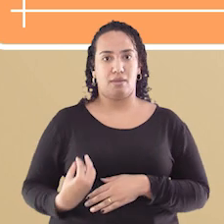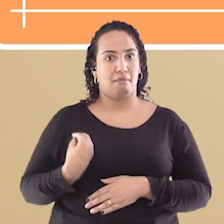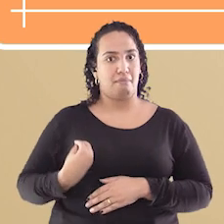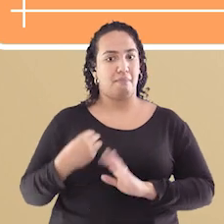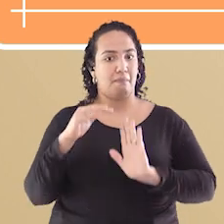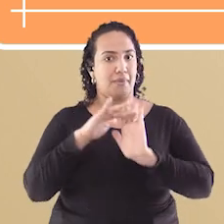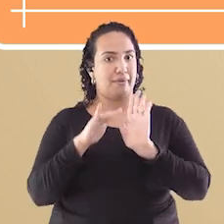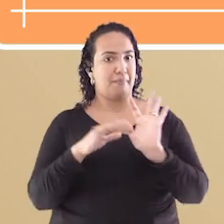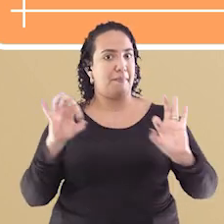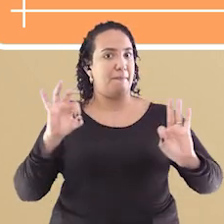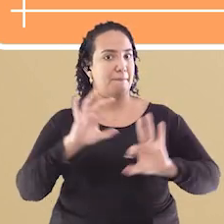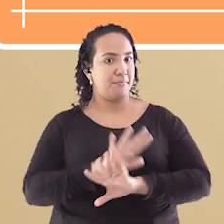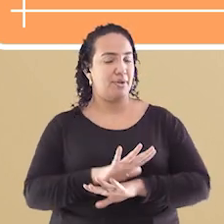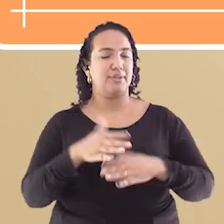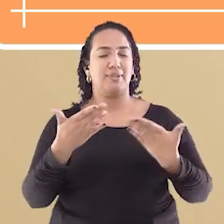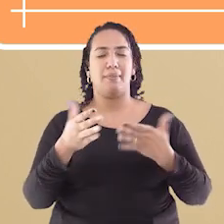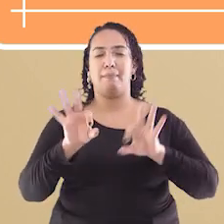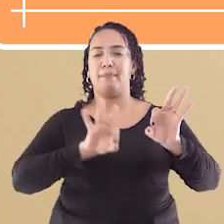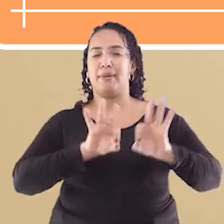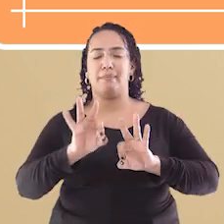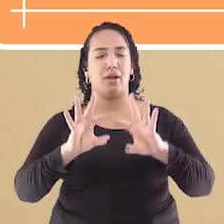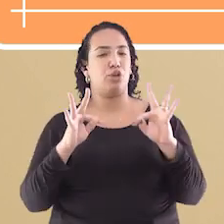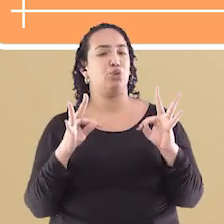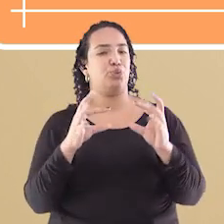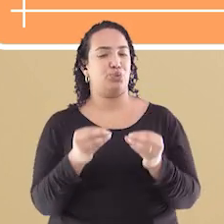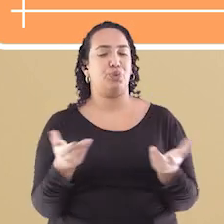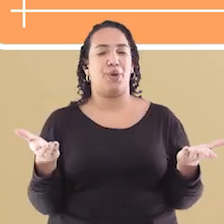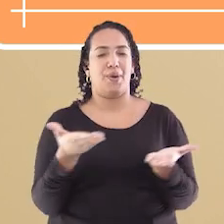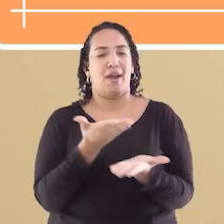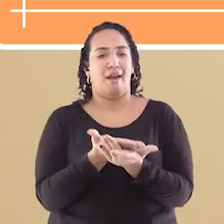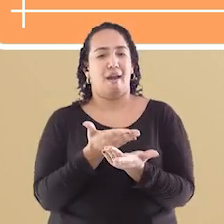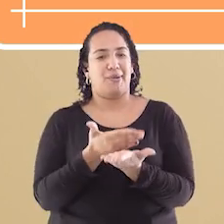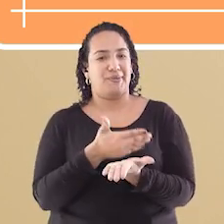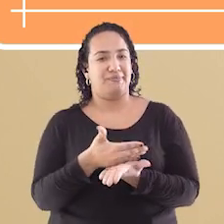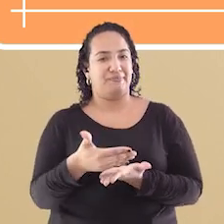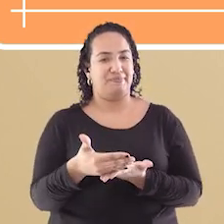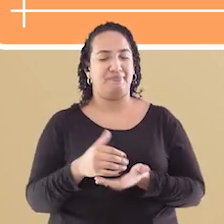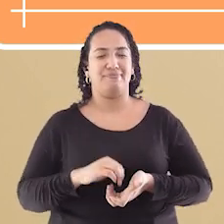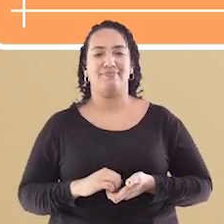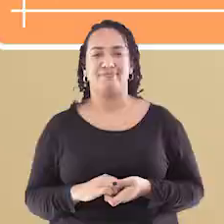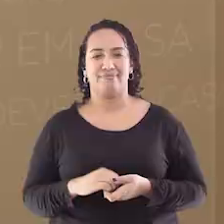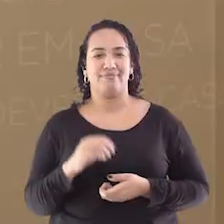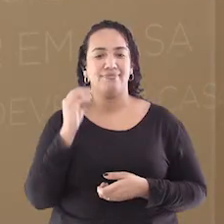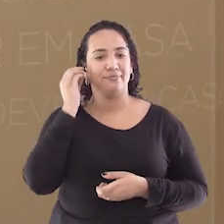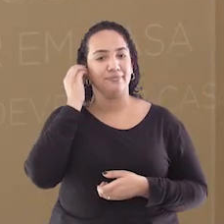já marcou sua presença, pega a câmera fotográfica e mala de viagem que a nossa aula já vai começar.